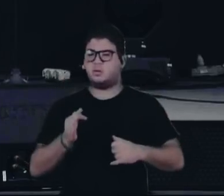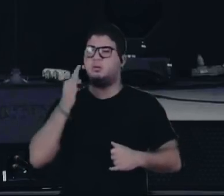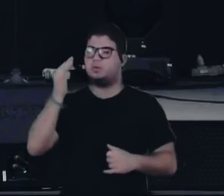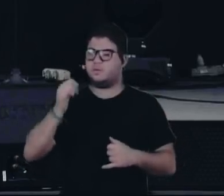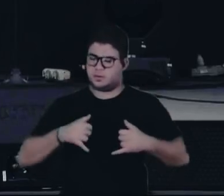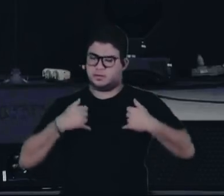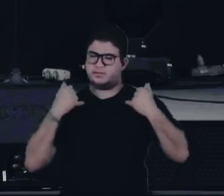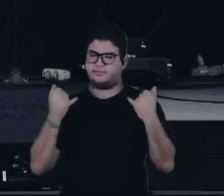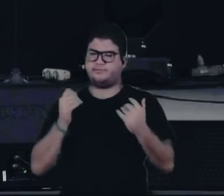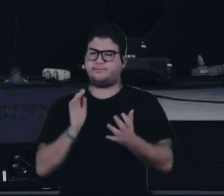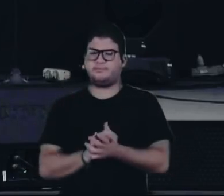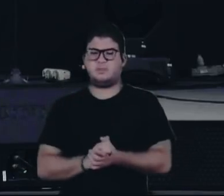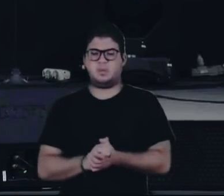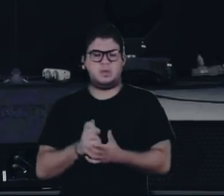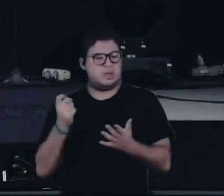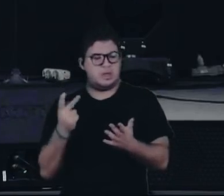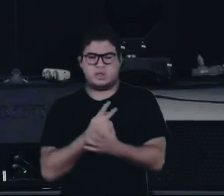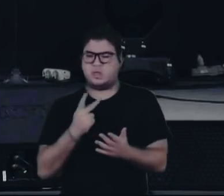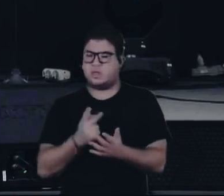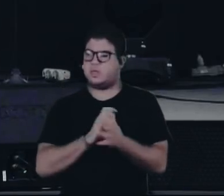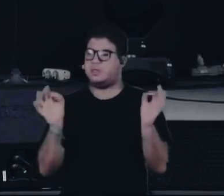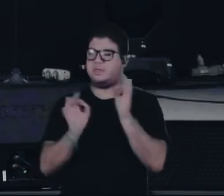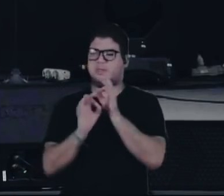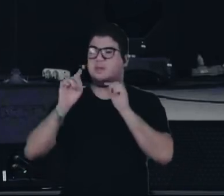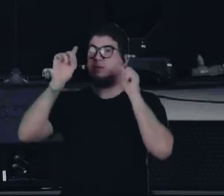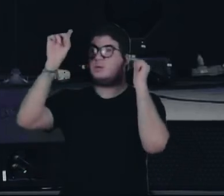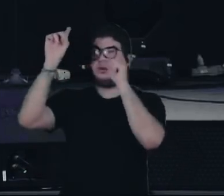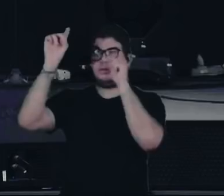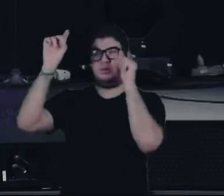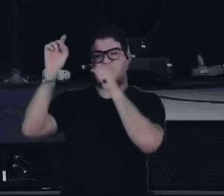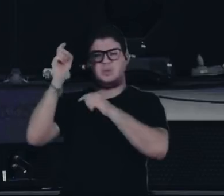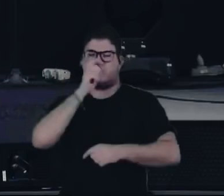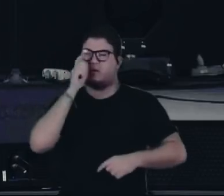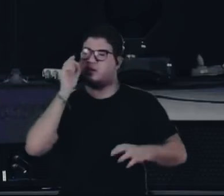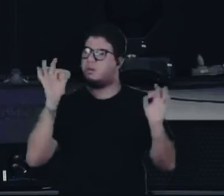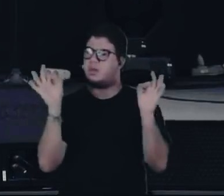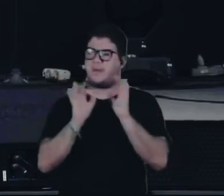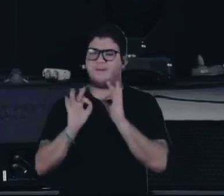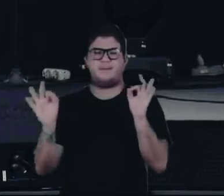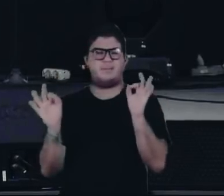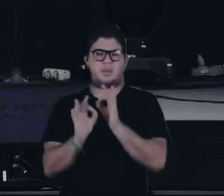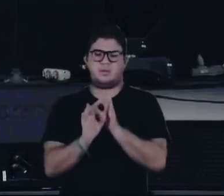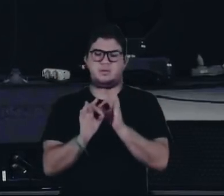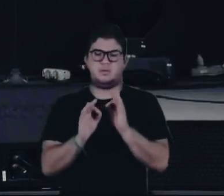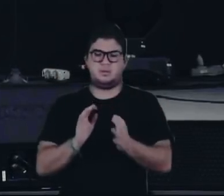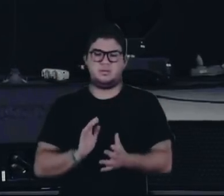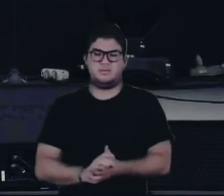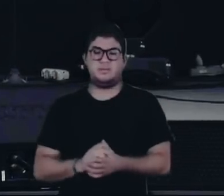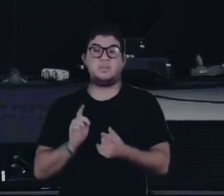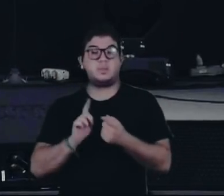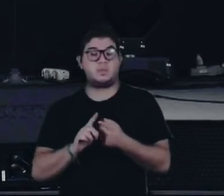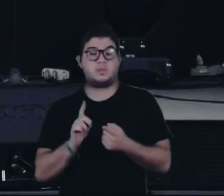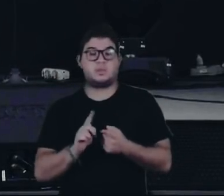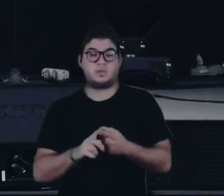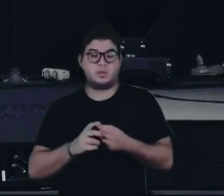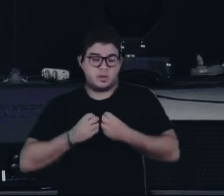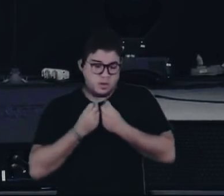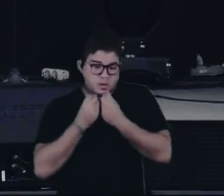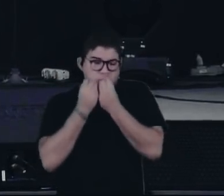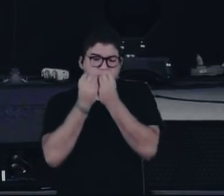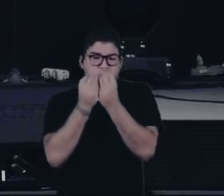Gálatas 6,7 diz: não erreis, Deus não se deixa escarnecer, tudo que o homem semear, isso também ceifará, isso